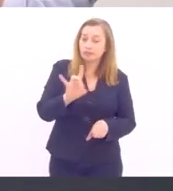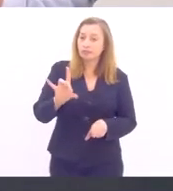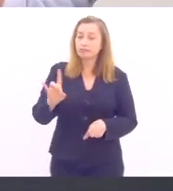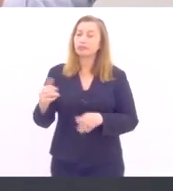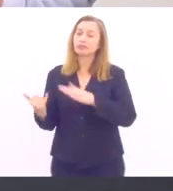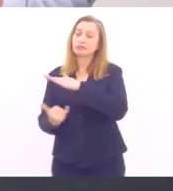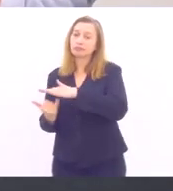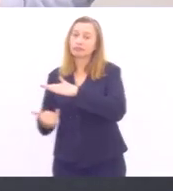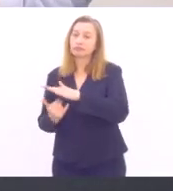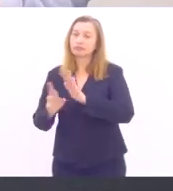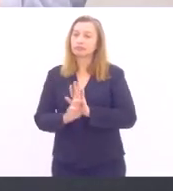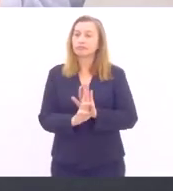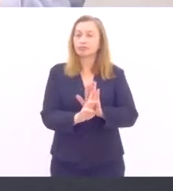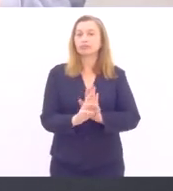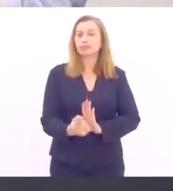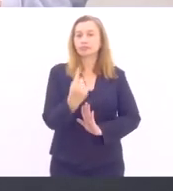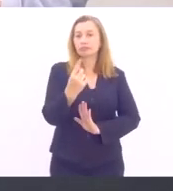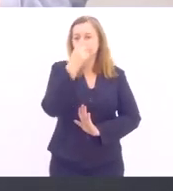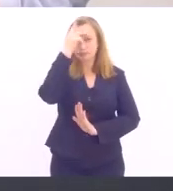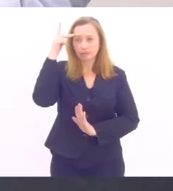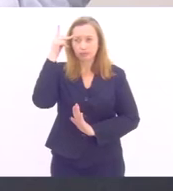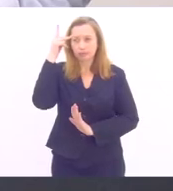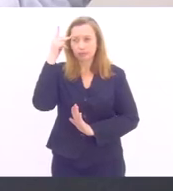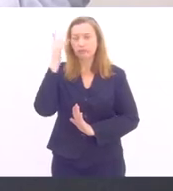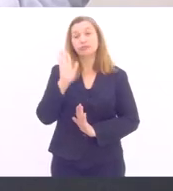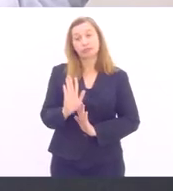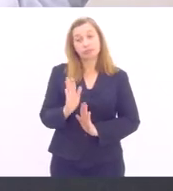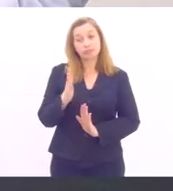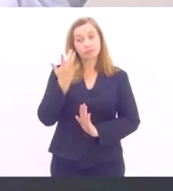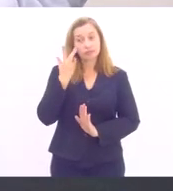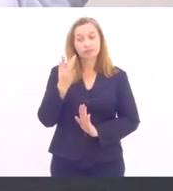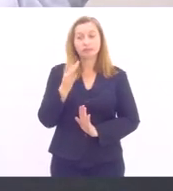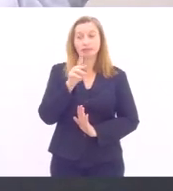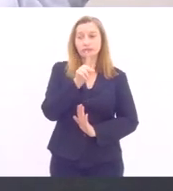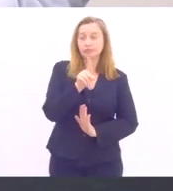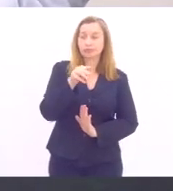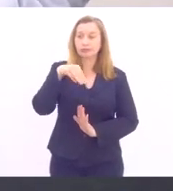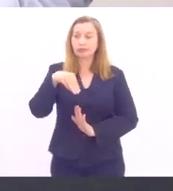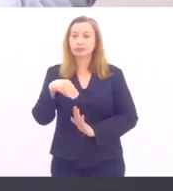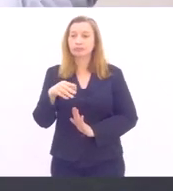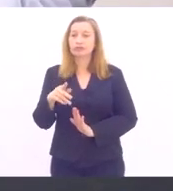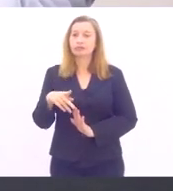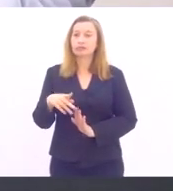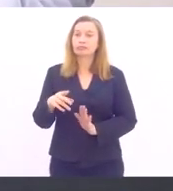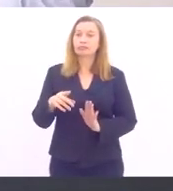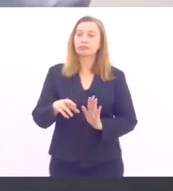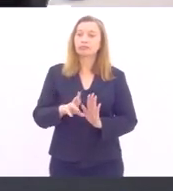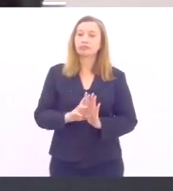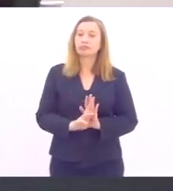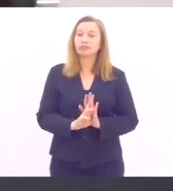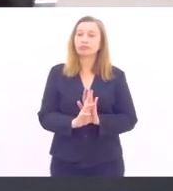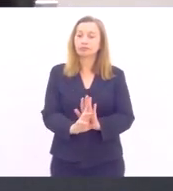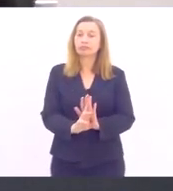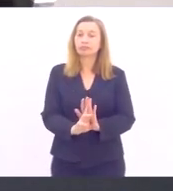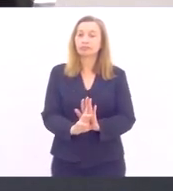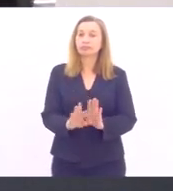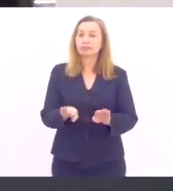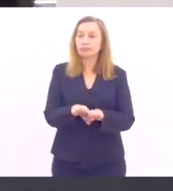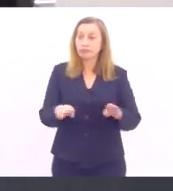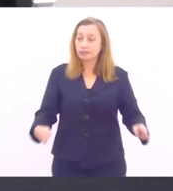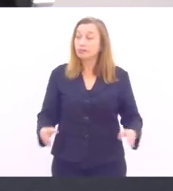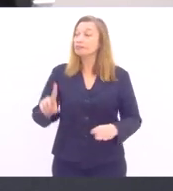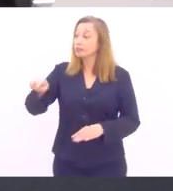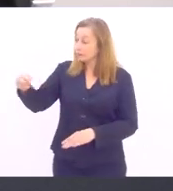estaria representada por uma pessoa. Eu acho que cabe à PM indicar quem é o representante da PM na mesa. Os outros também